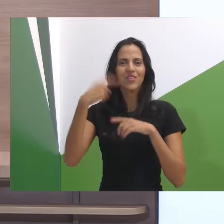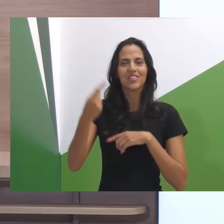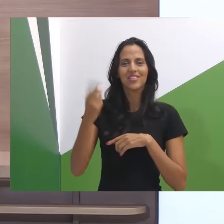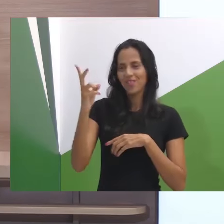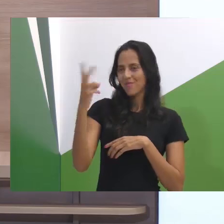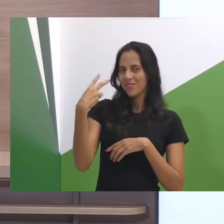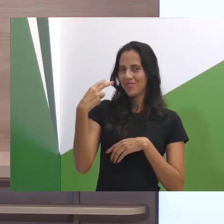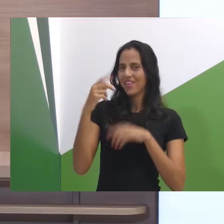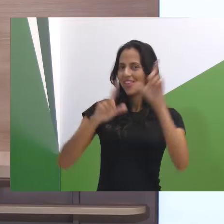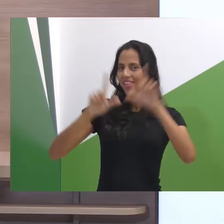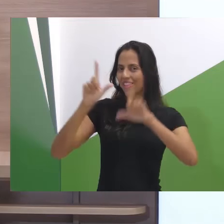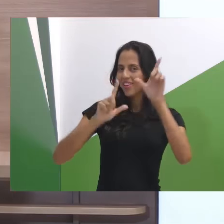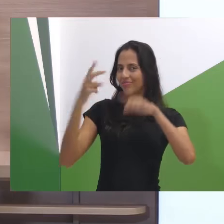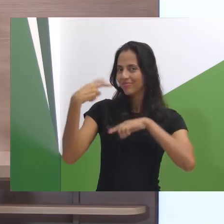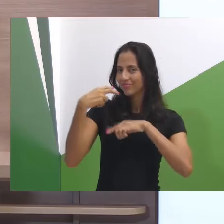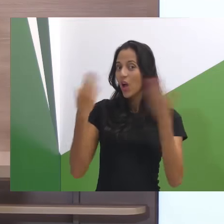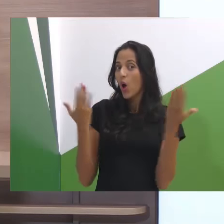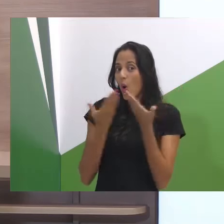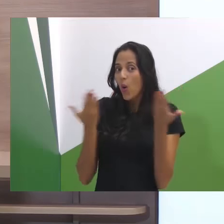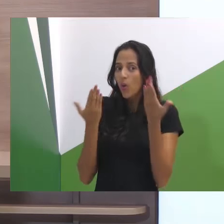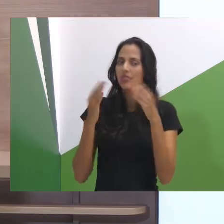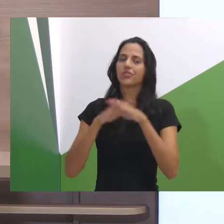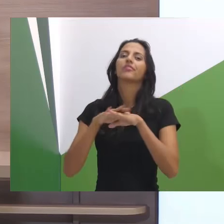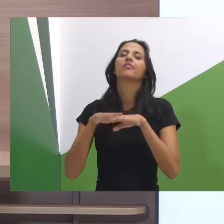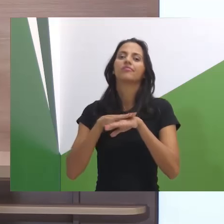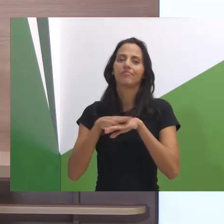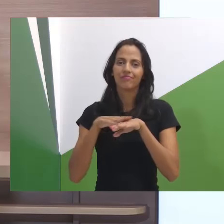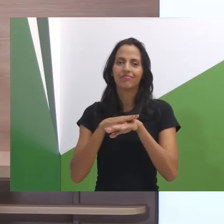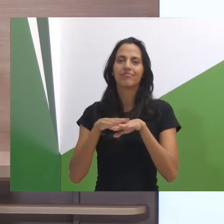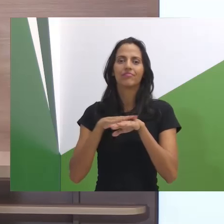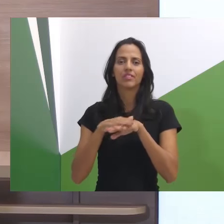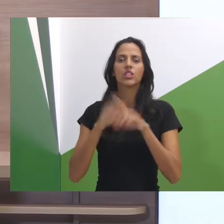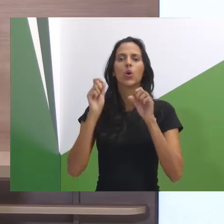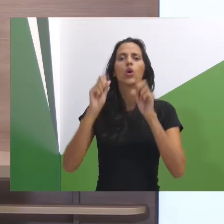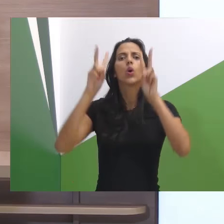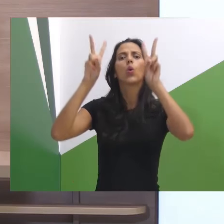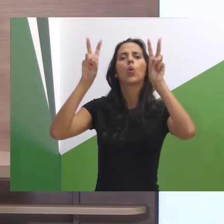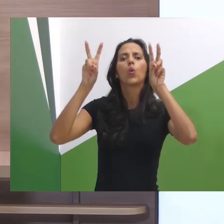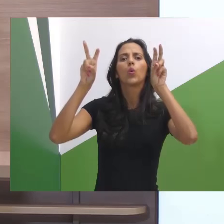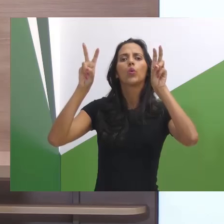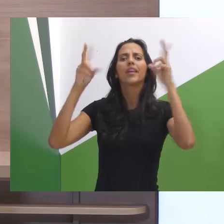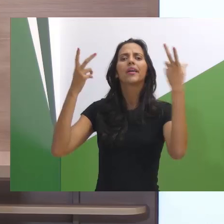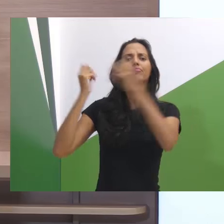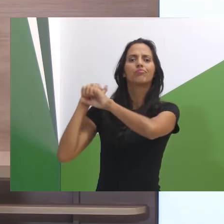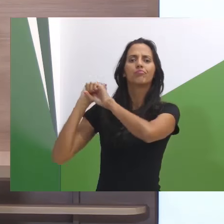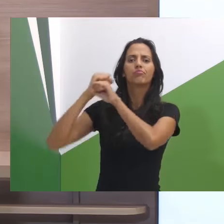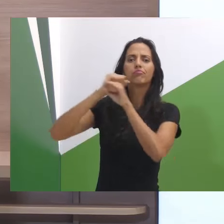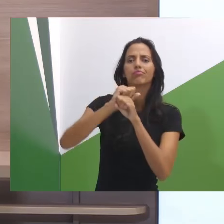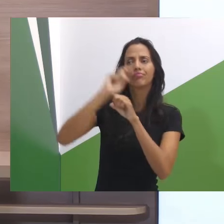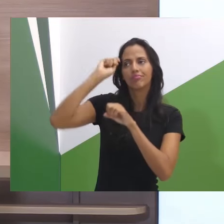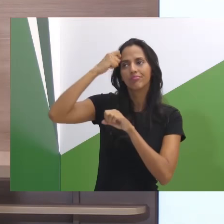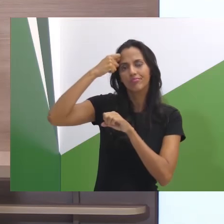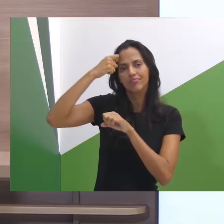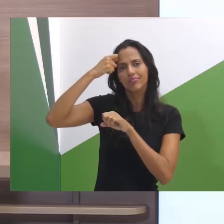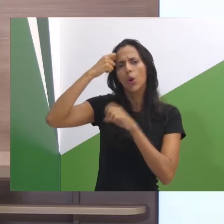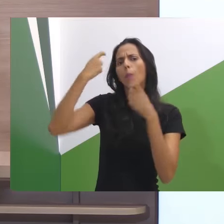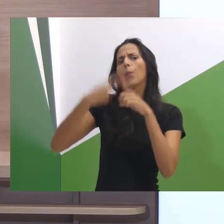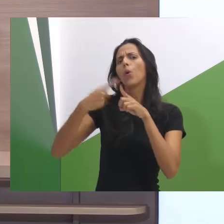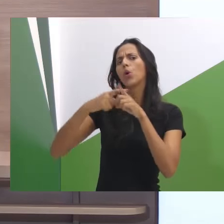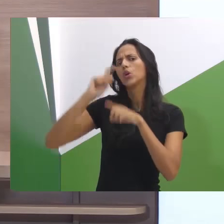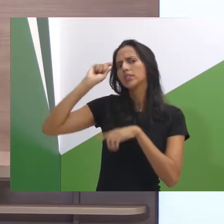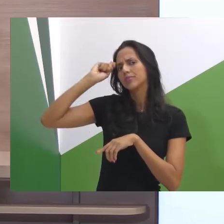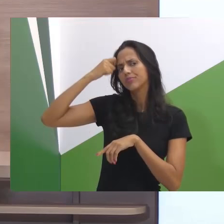alunos Hoje nós vamos conversar Sobre a escravidão negra no Brasil Por que negra? O